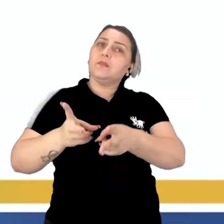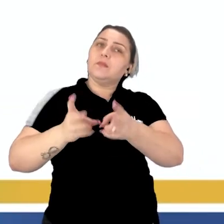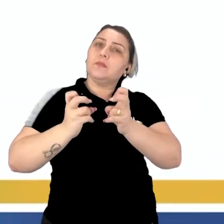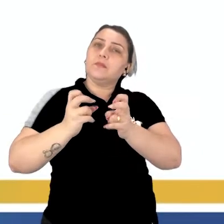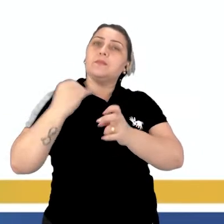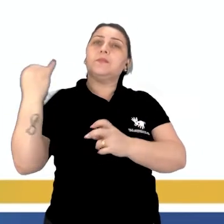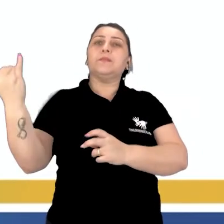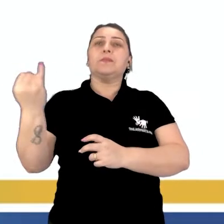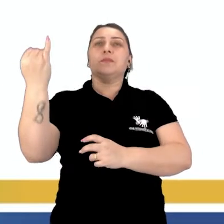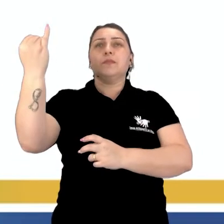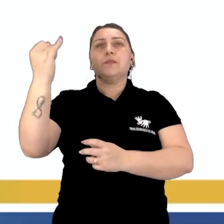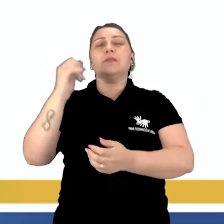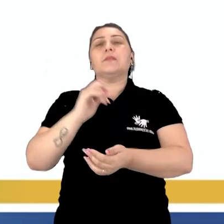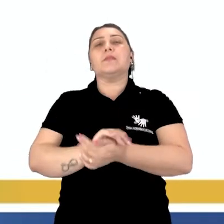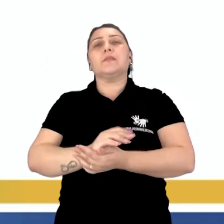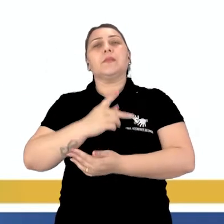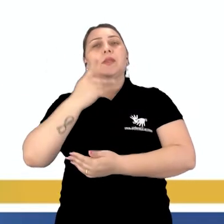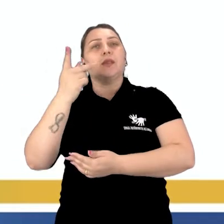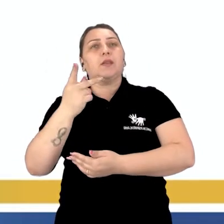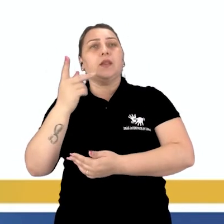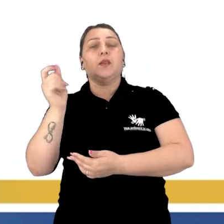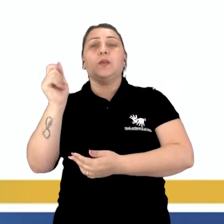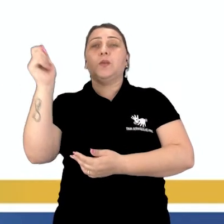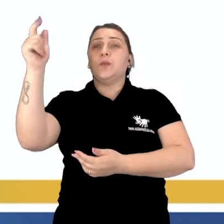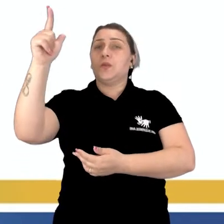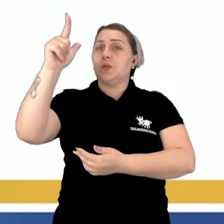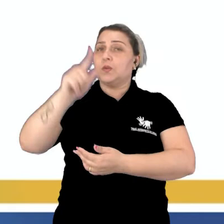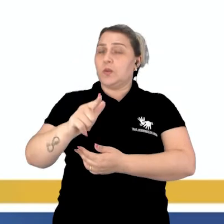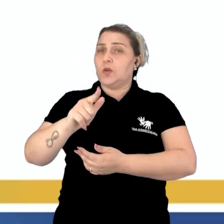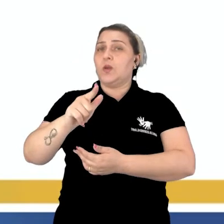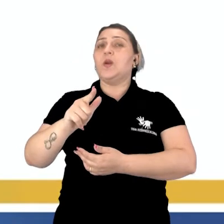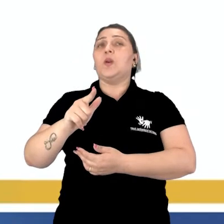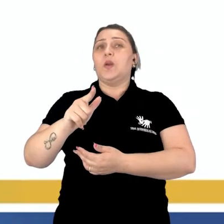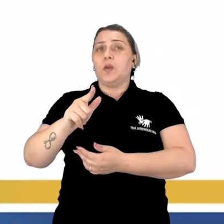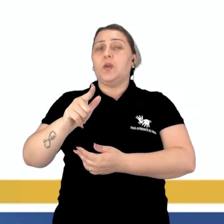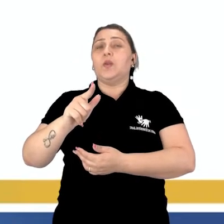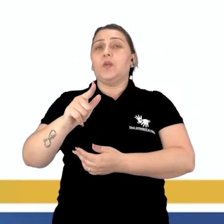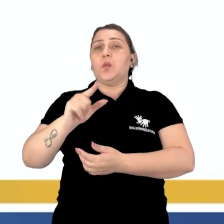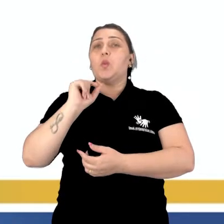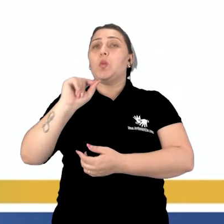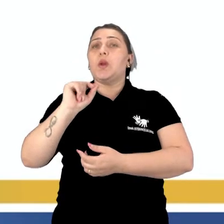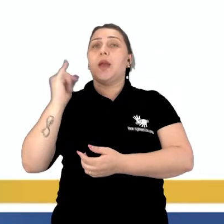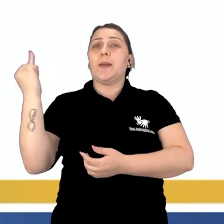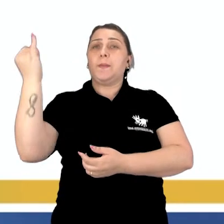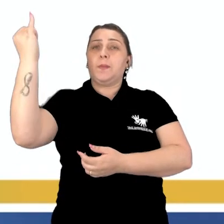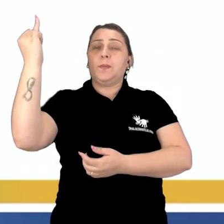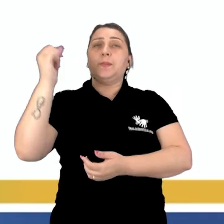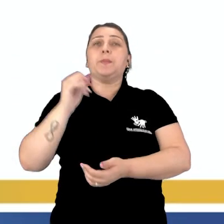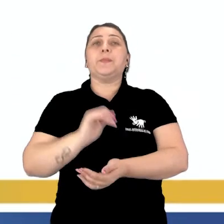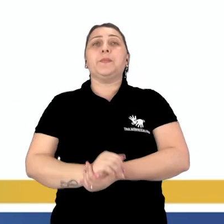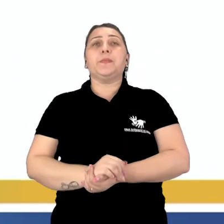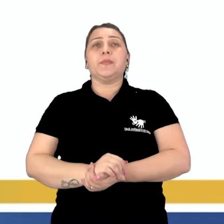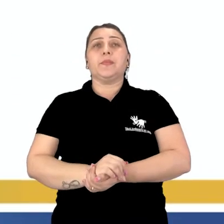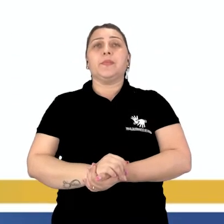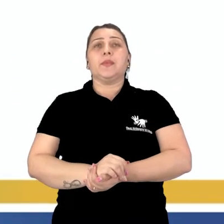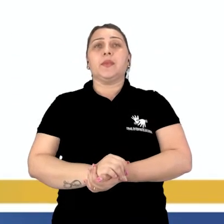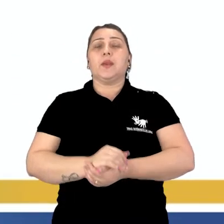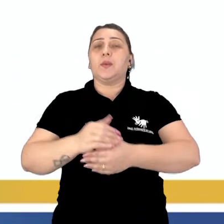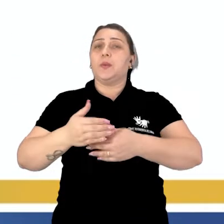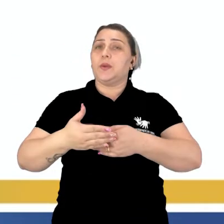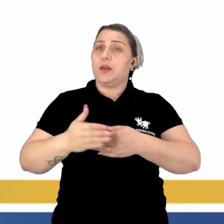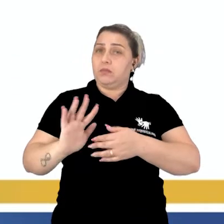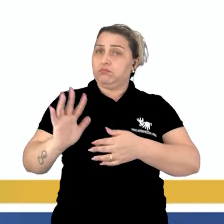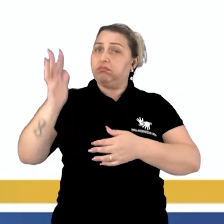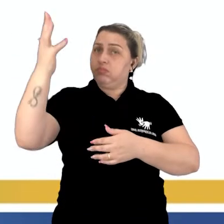percepção importante, que é a que fala sobre o sol na esfera celeste. O que é importante a gente destacar aí? Que assim como o passar dos